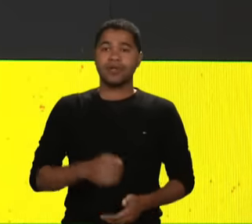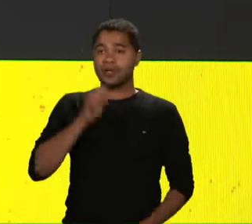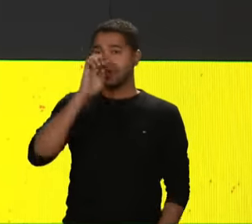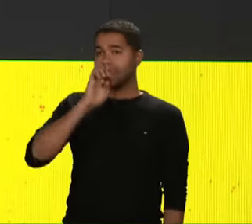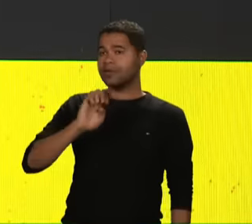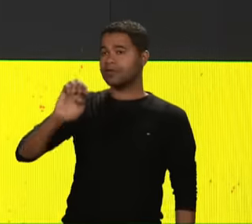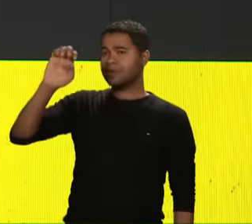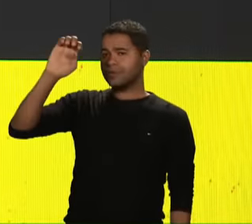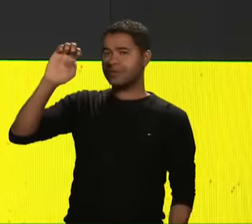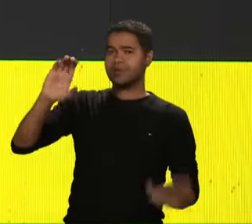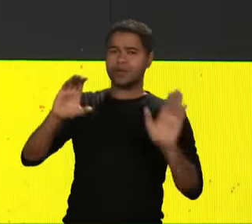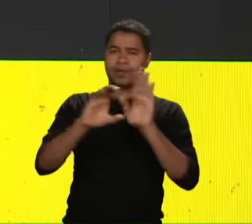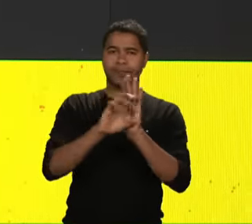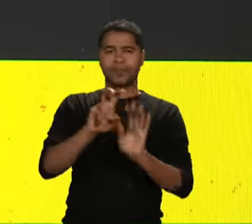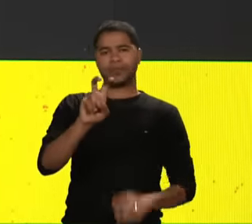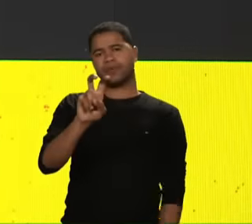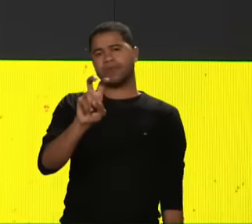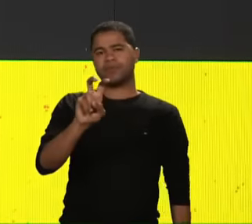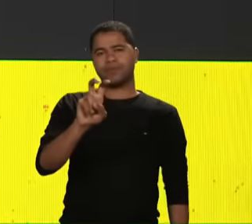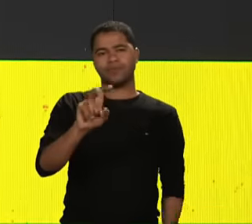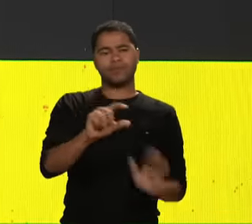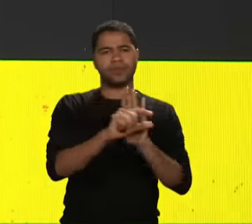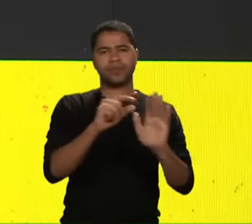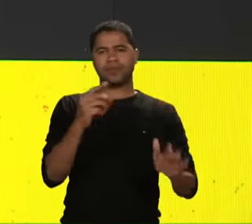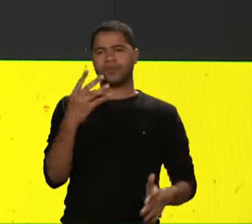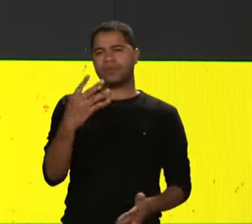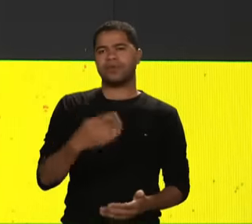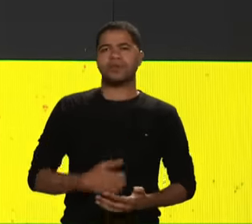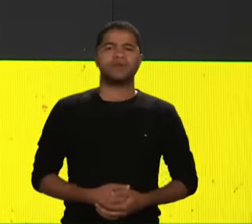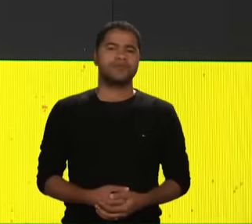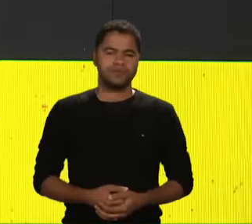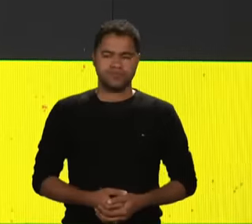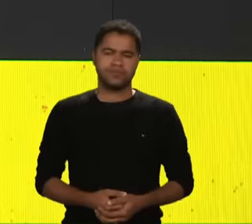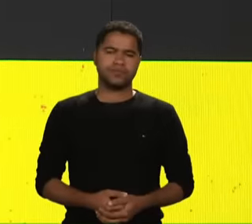Eclesiastes capítulo 5, verso 4.